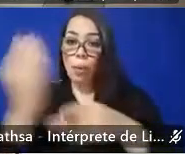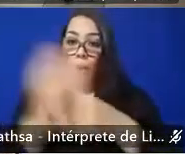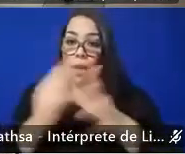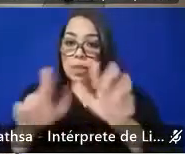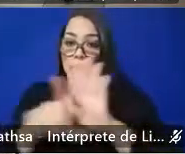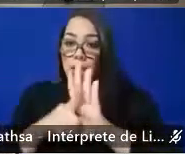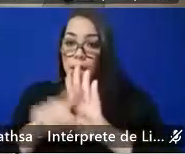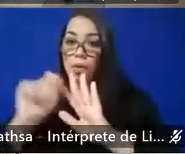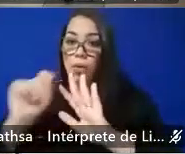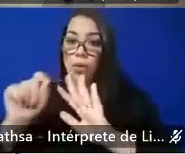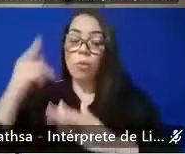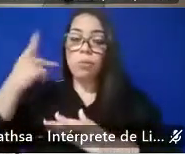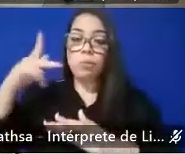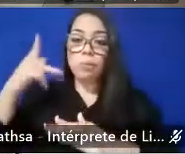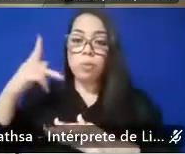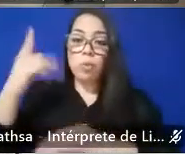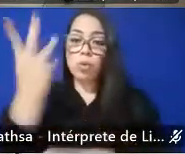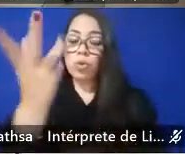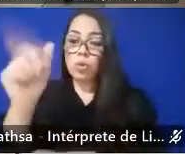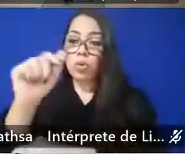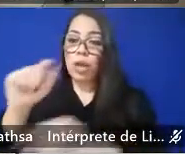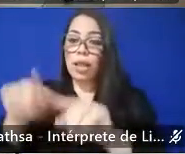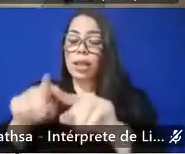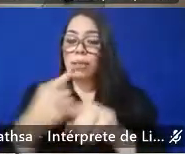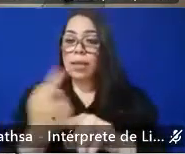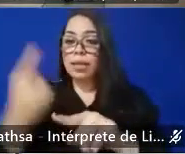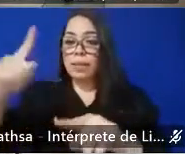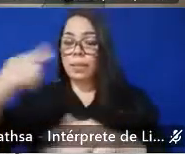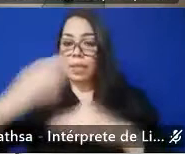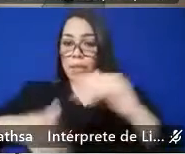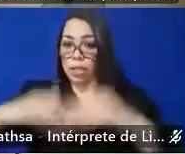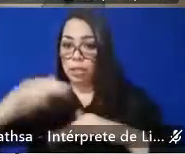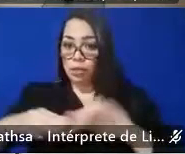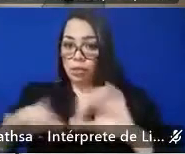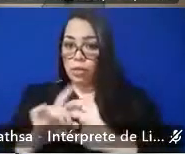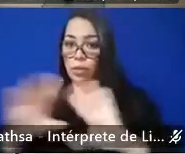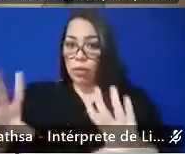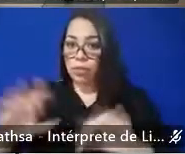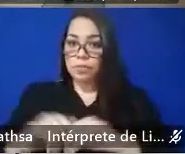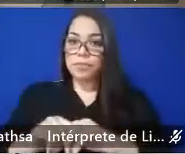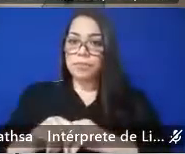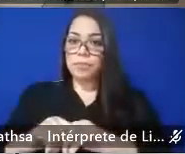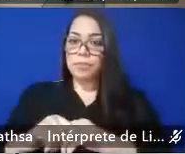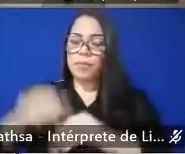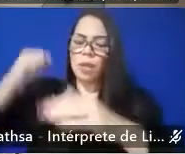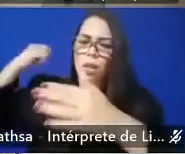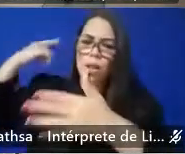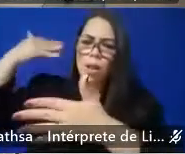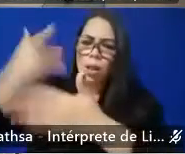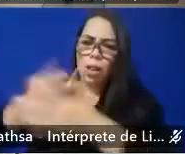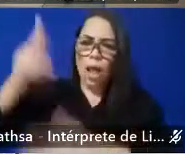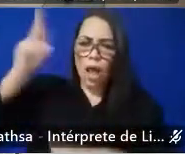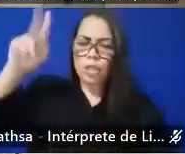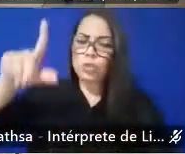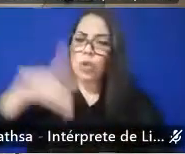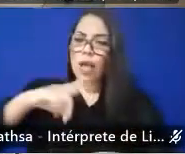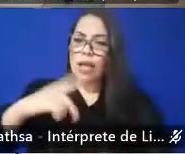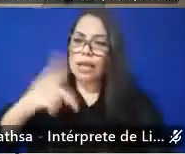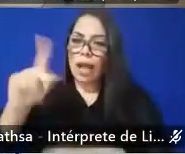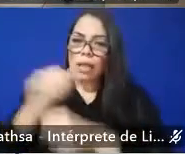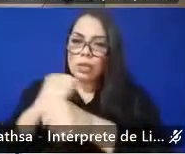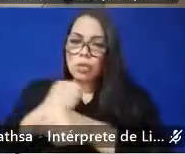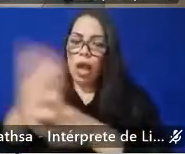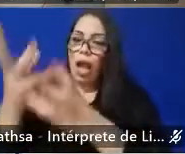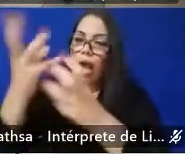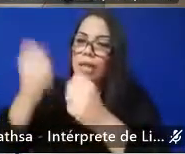EA Independência funcional tudo período histórico tem seus legados recebendo gerações